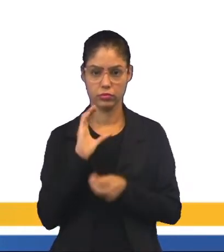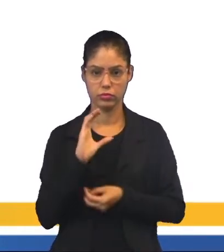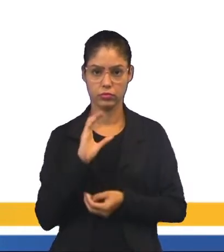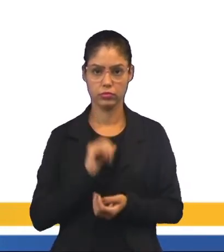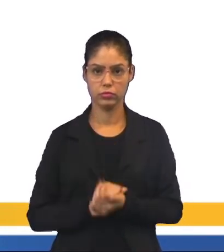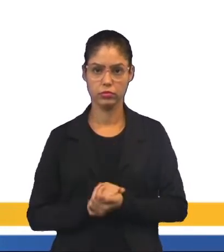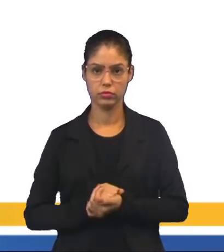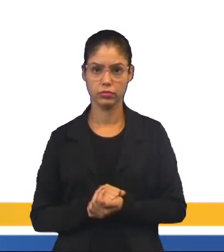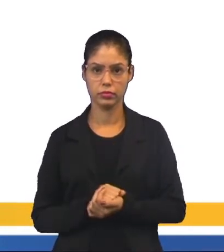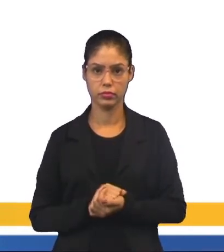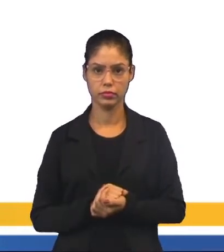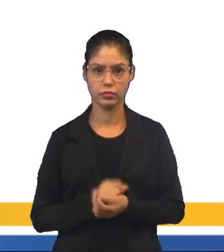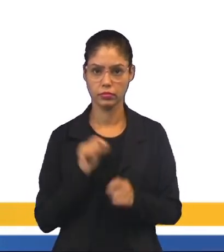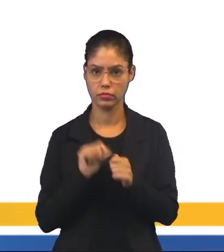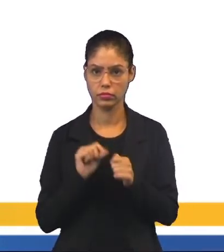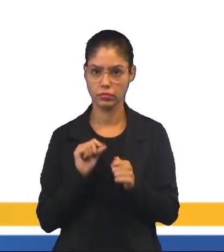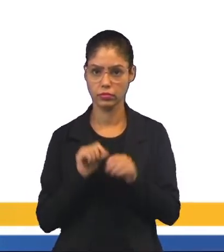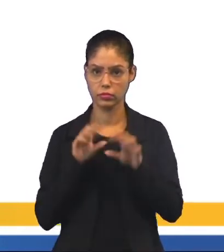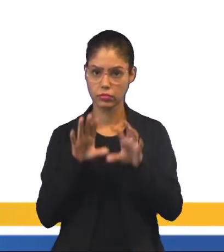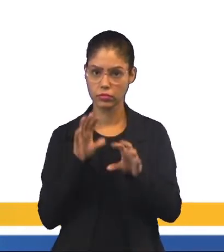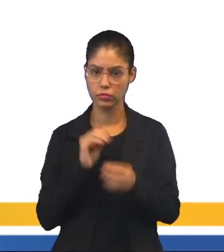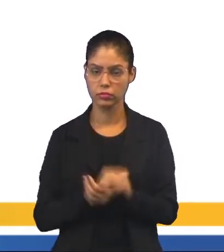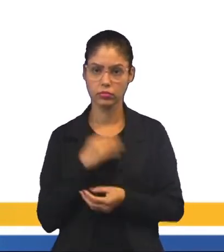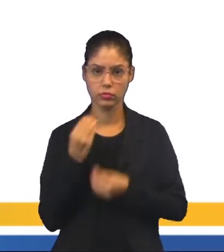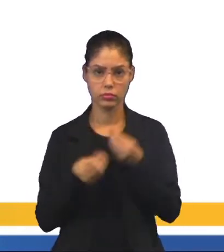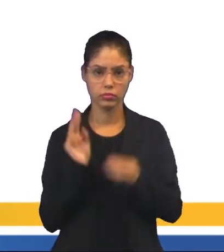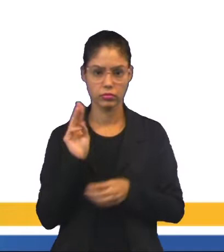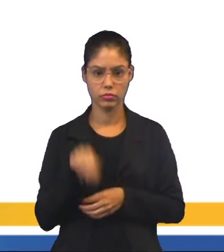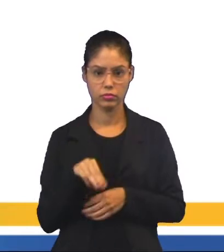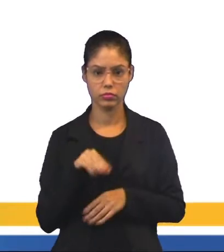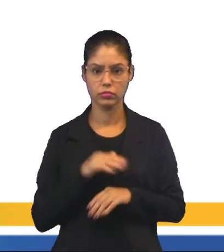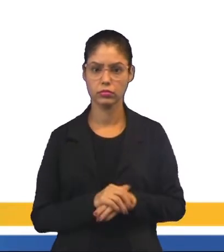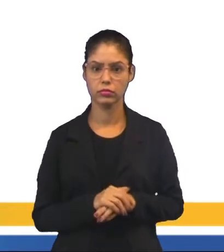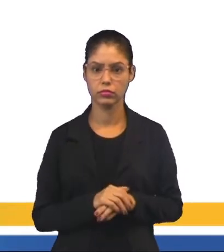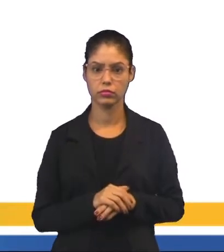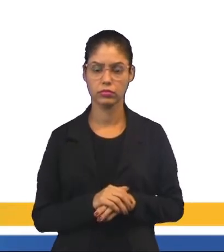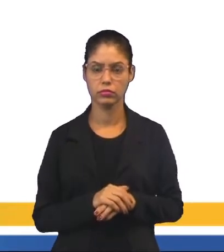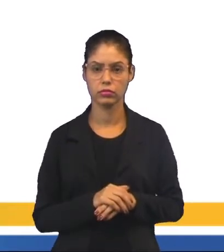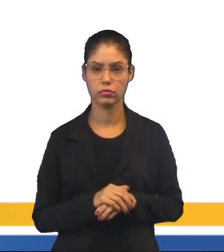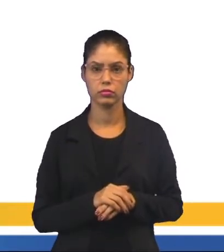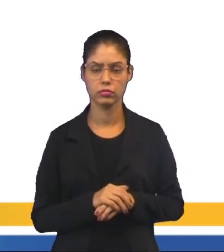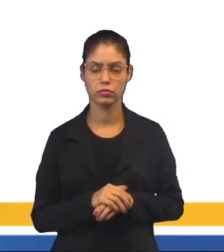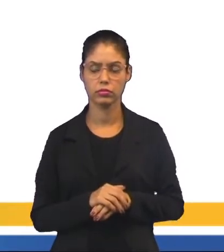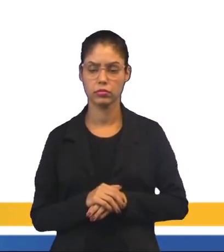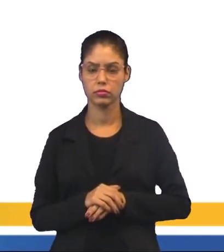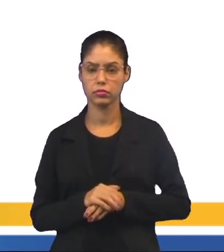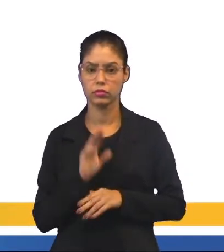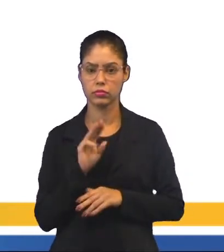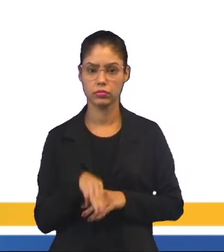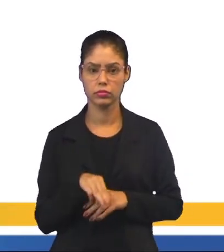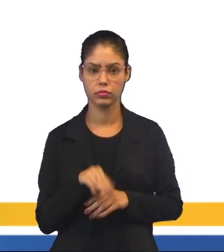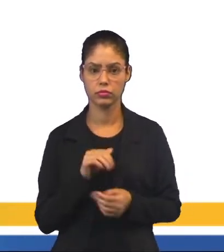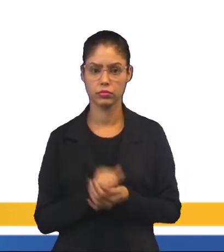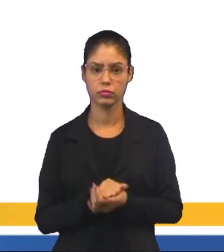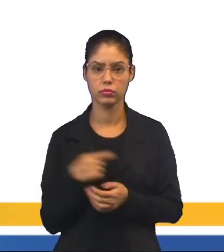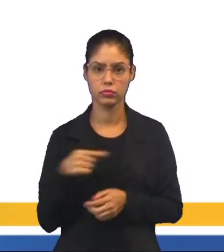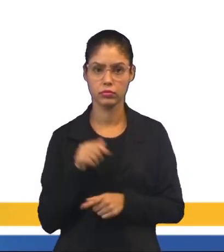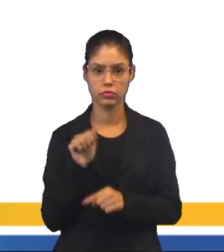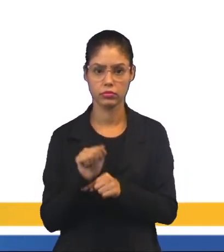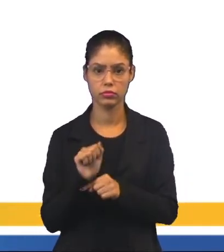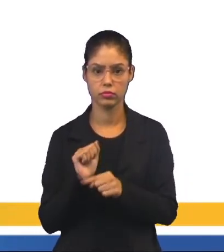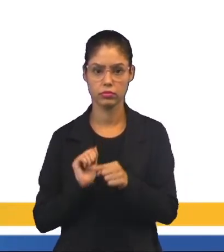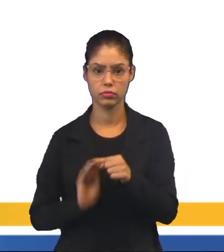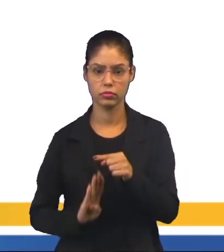c. Fazendo como m a minha amostra, eu vou ter m igual